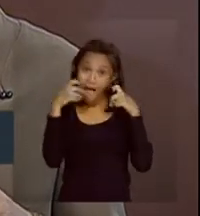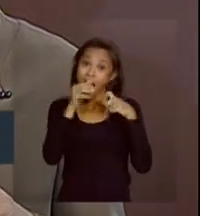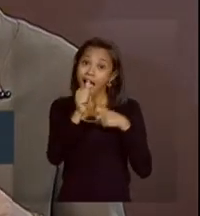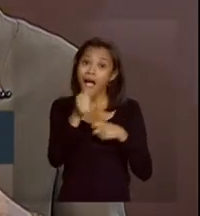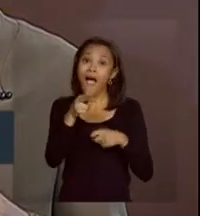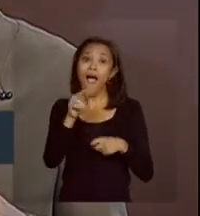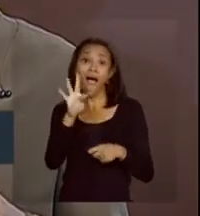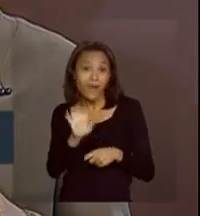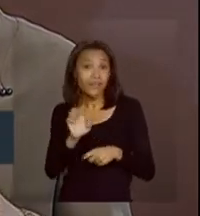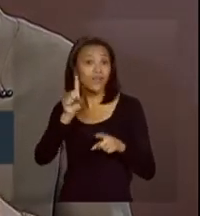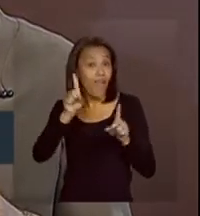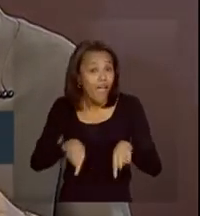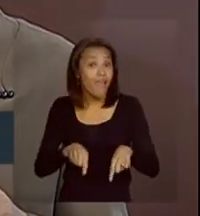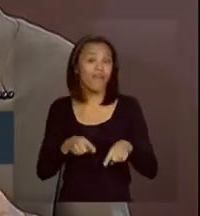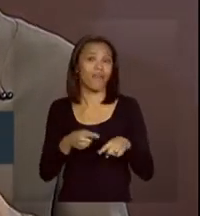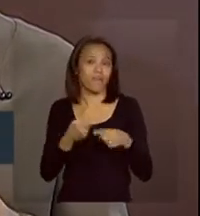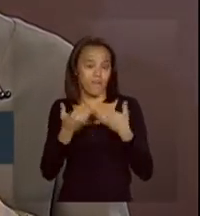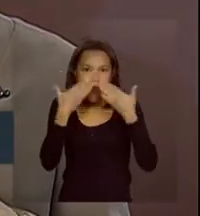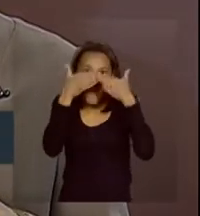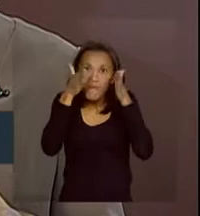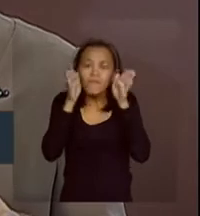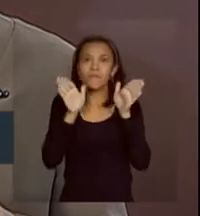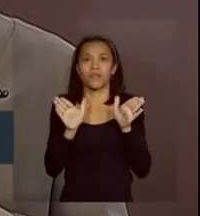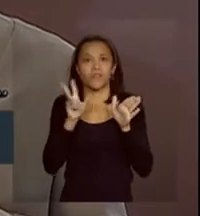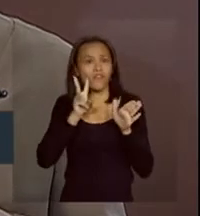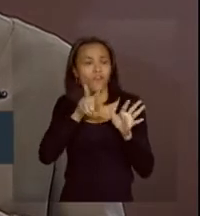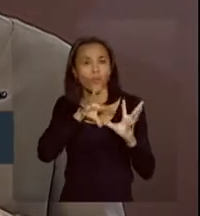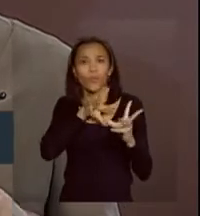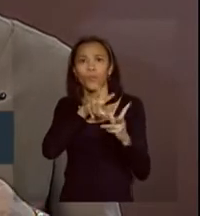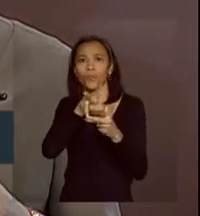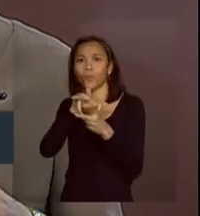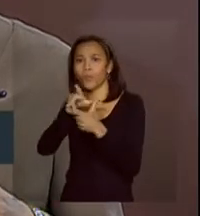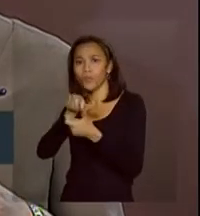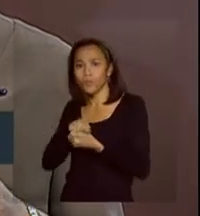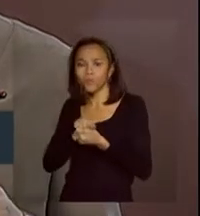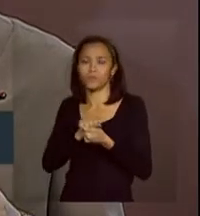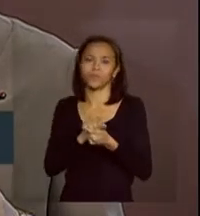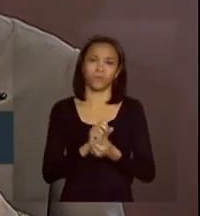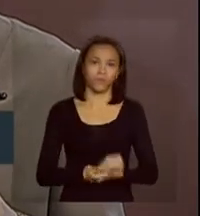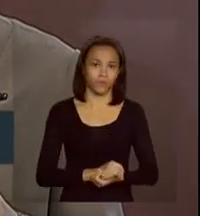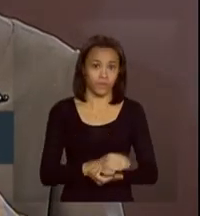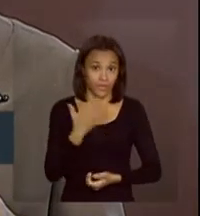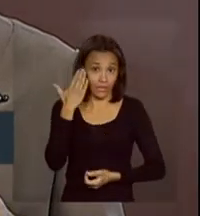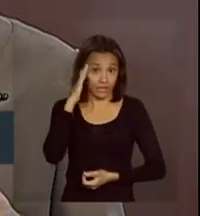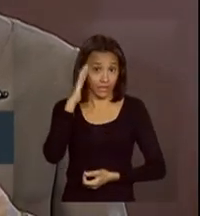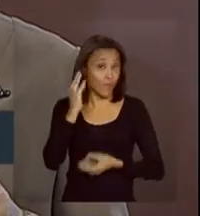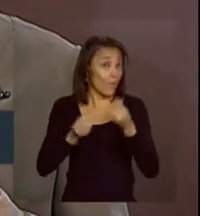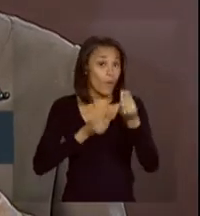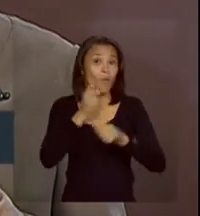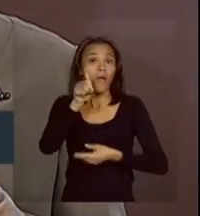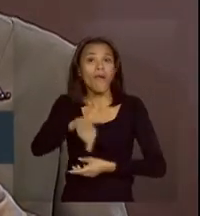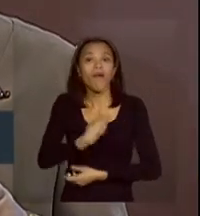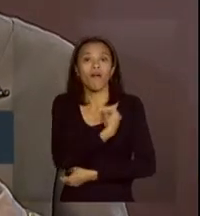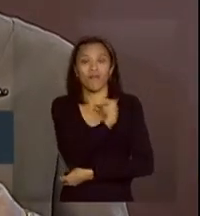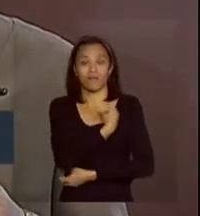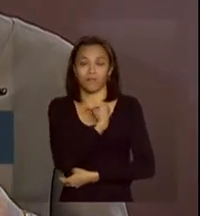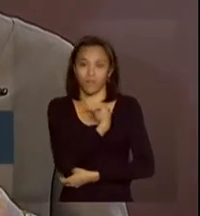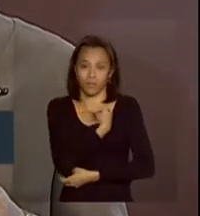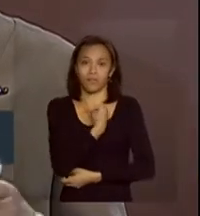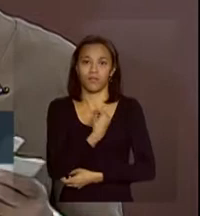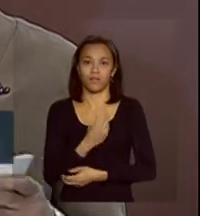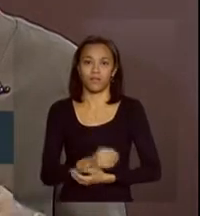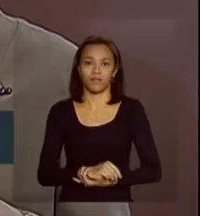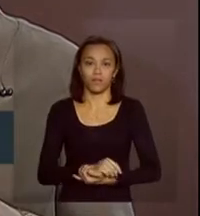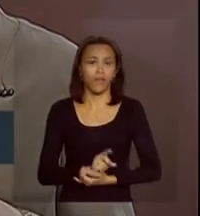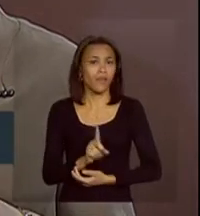arte é para dar essa dimensão quase Sagrada em relação à Vida que é